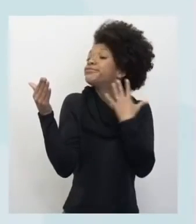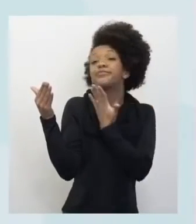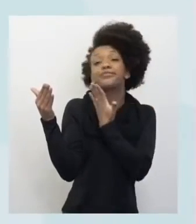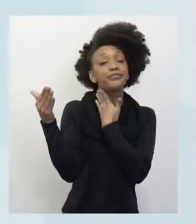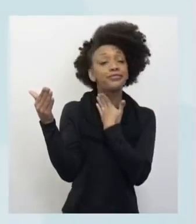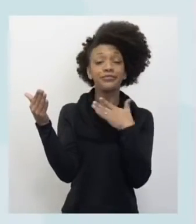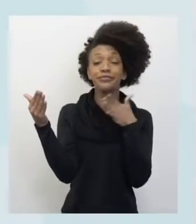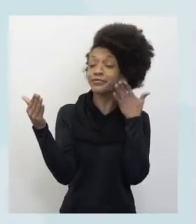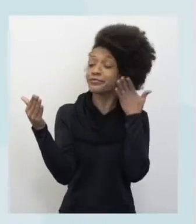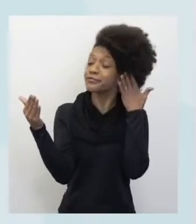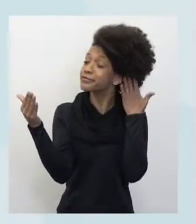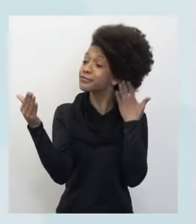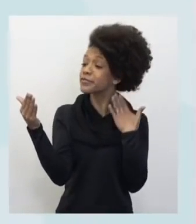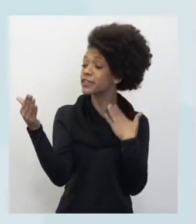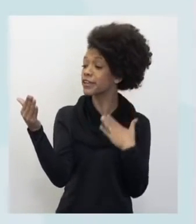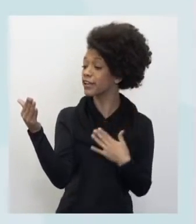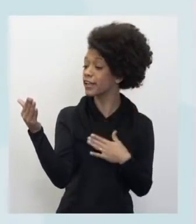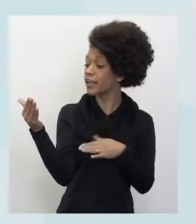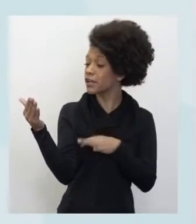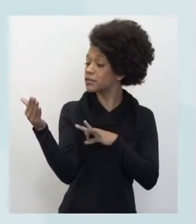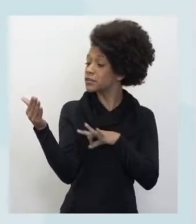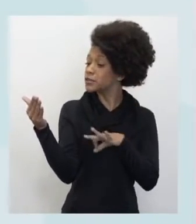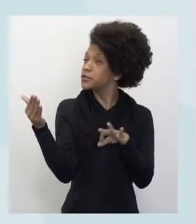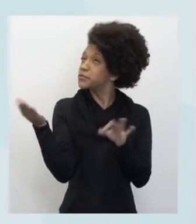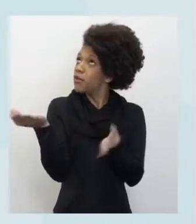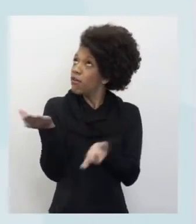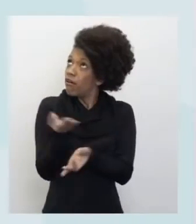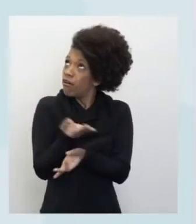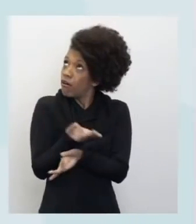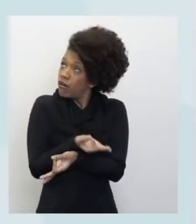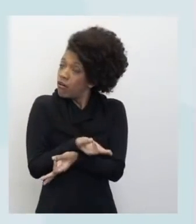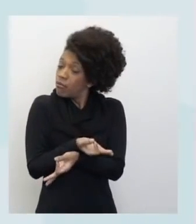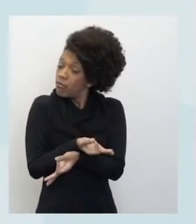e começa a entoar o mantra budista,